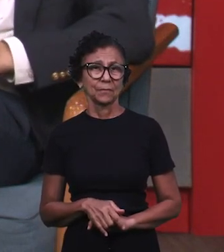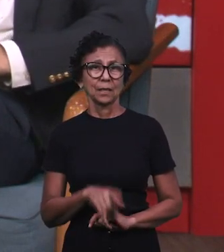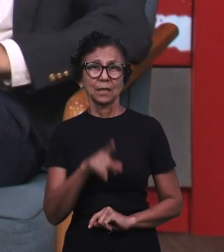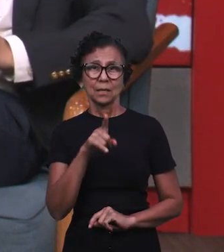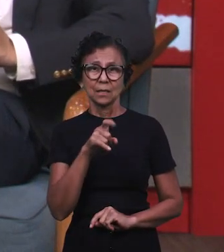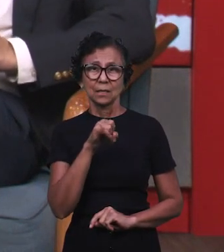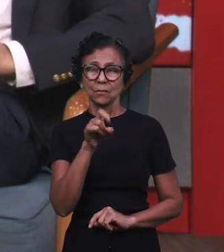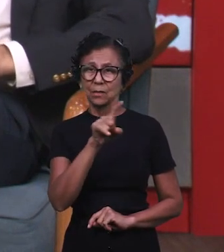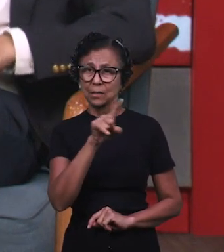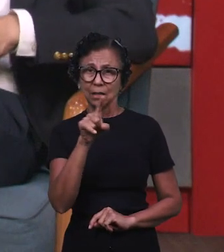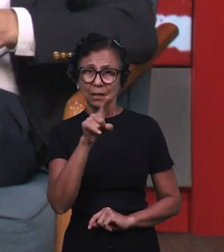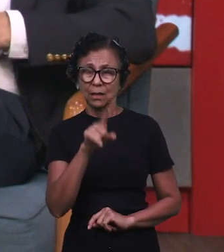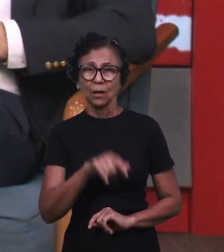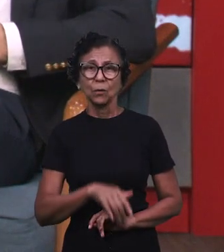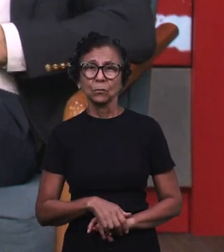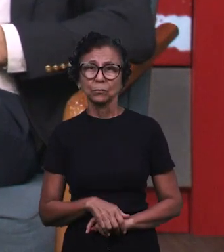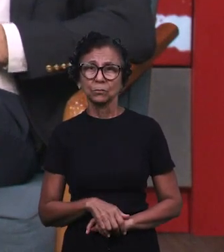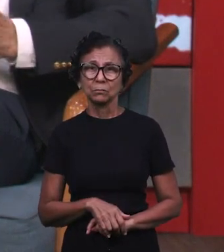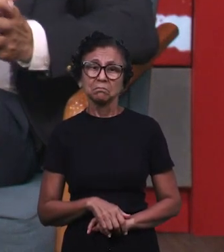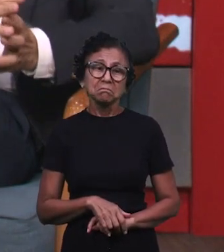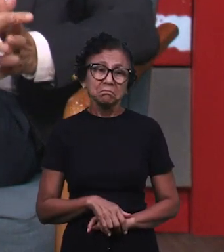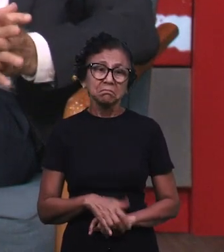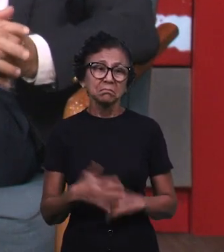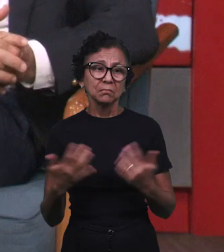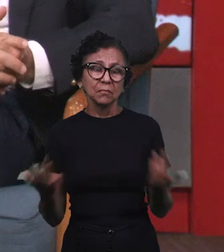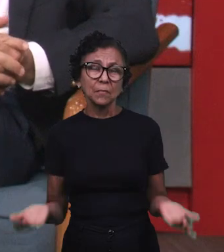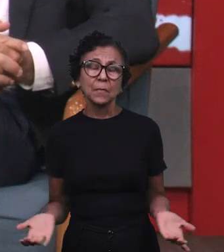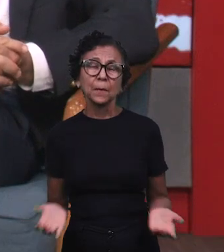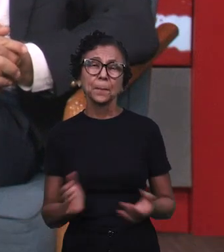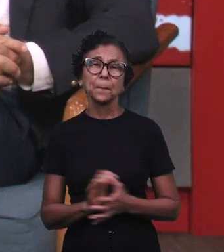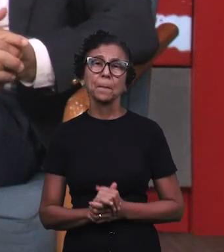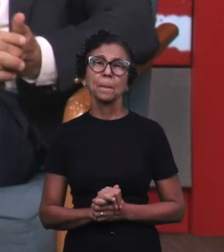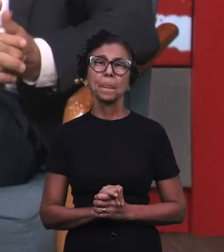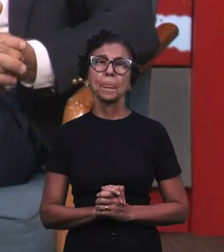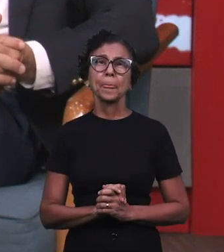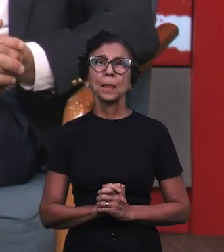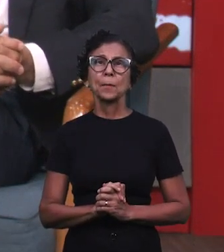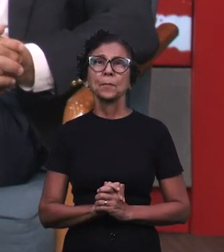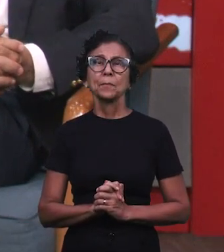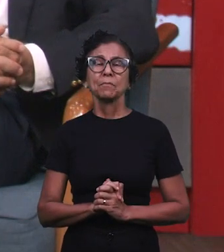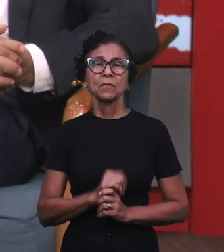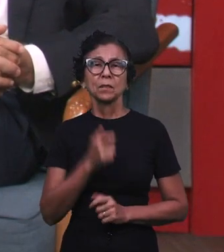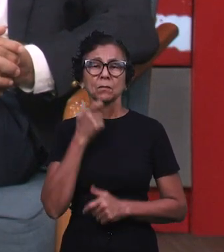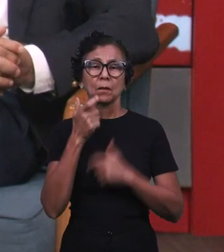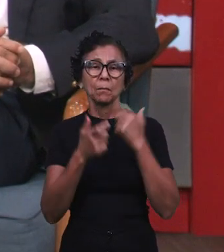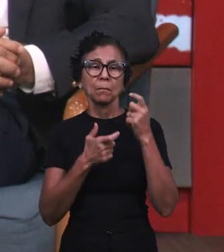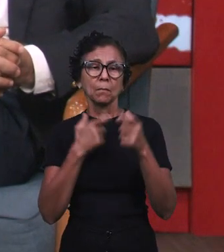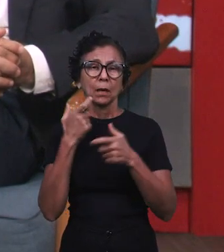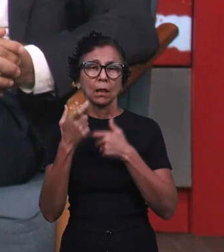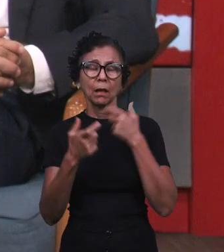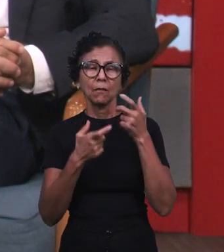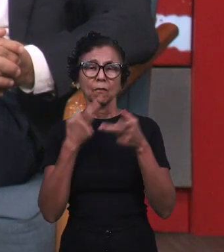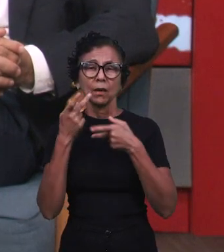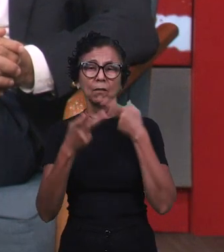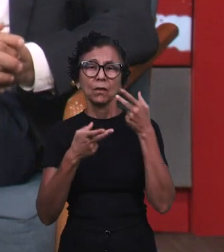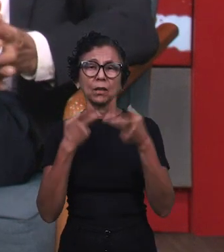o som que você emite, a palavra que você emite, pode ser totalmente sem sentido.